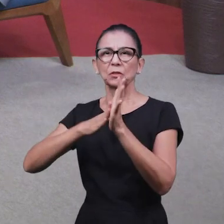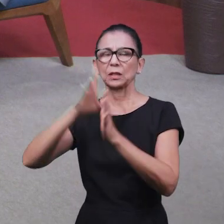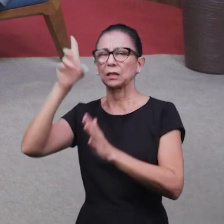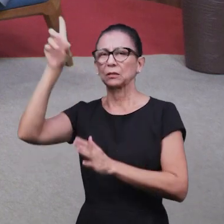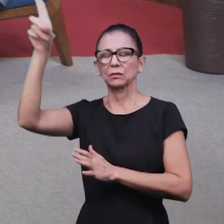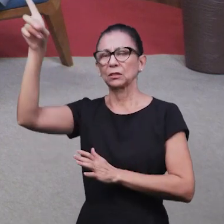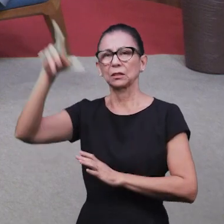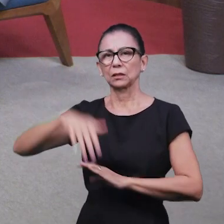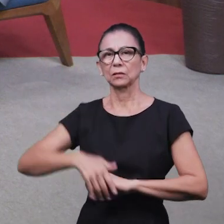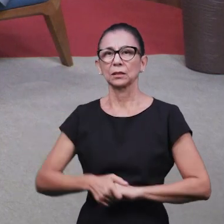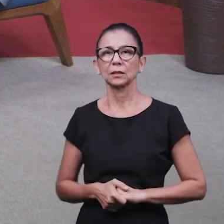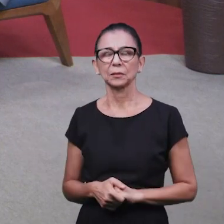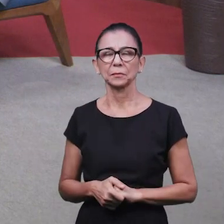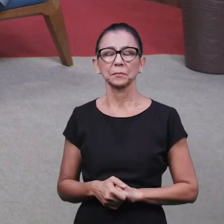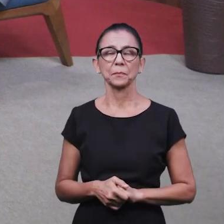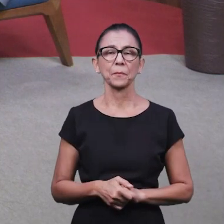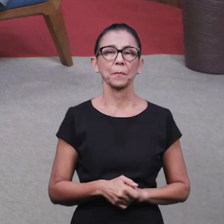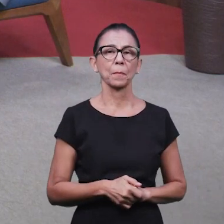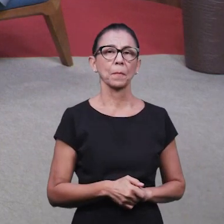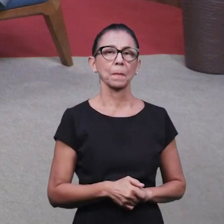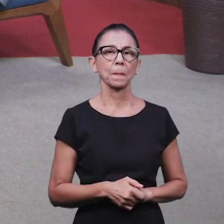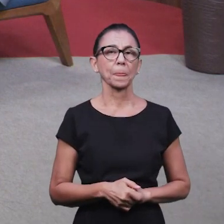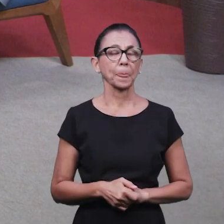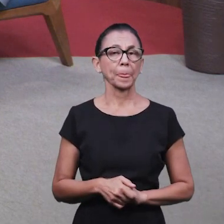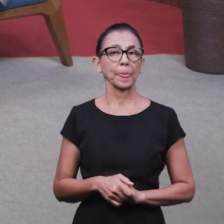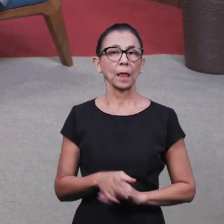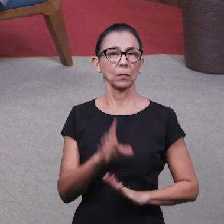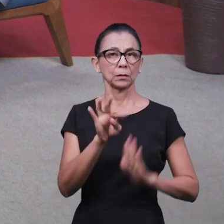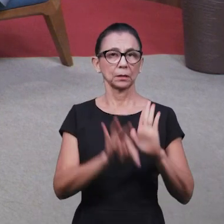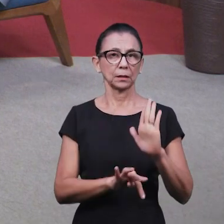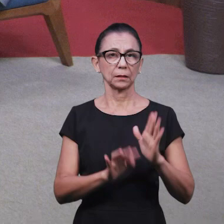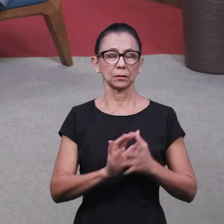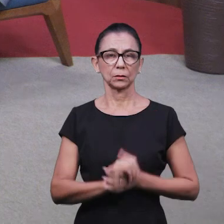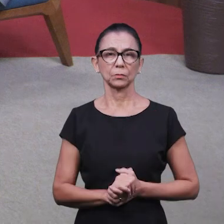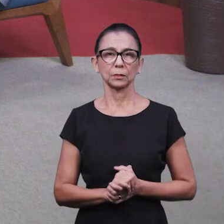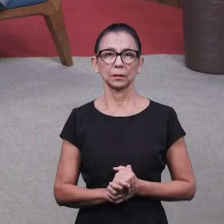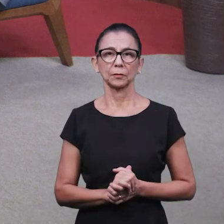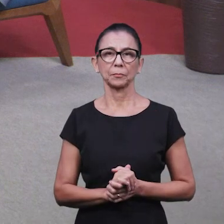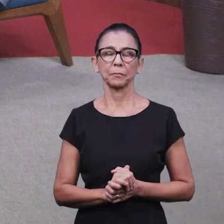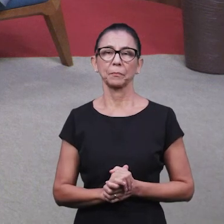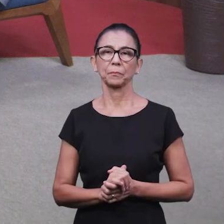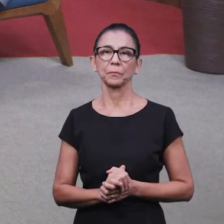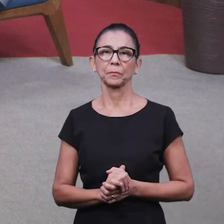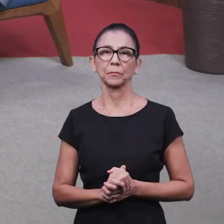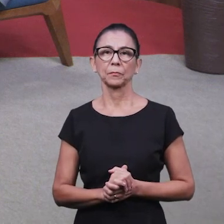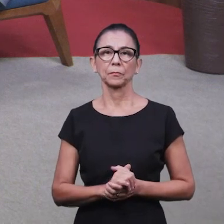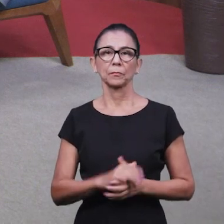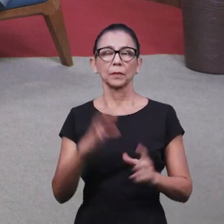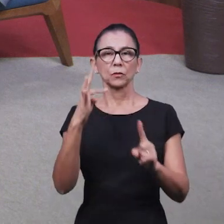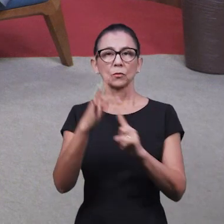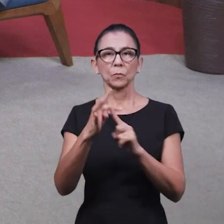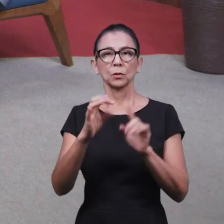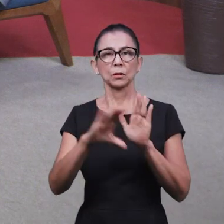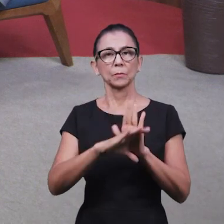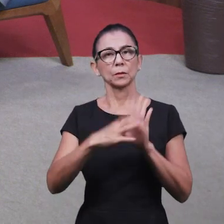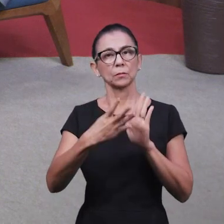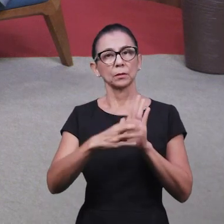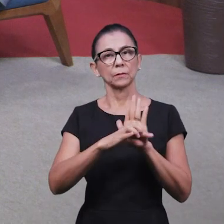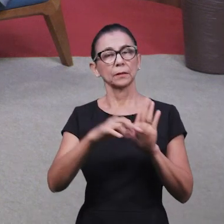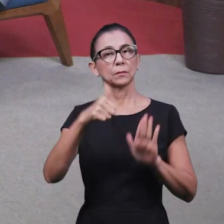resultado que teve. Eu vou ler um texto que está na primeira carta de Paulo a Timóteo, no capítulo 4, verso 1,